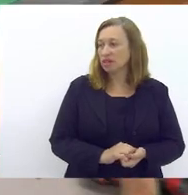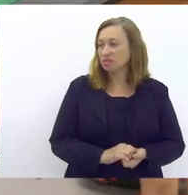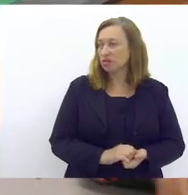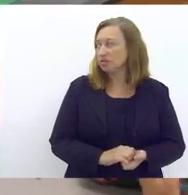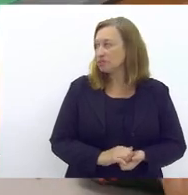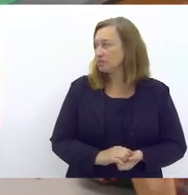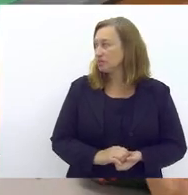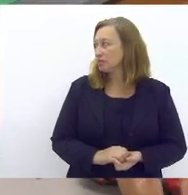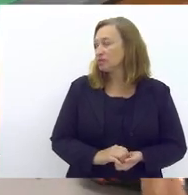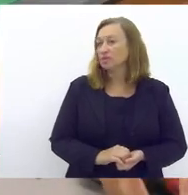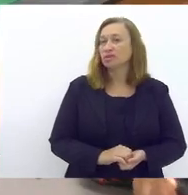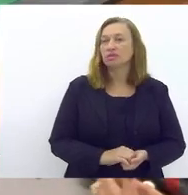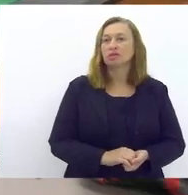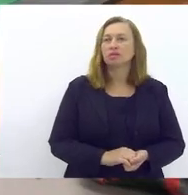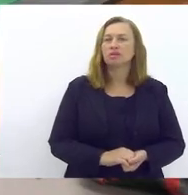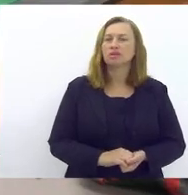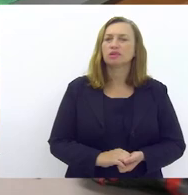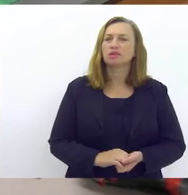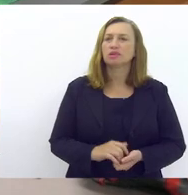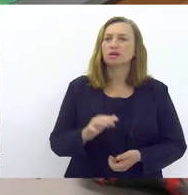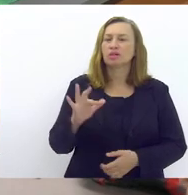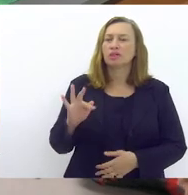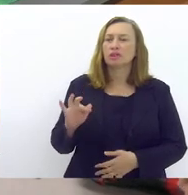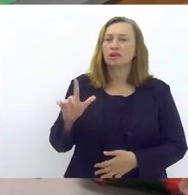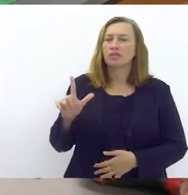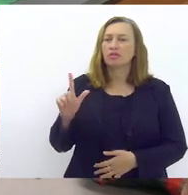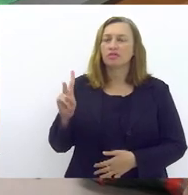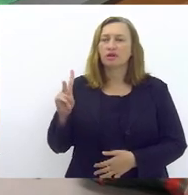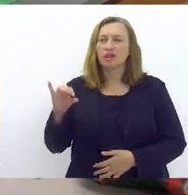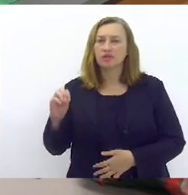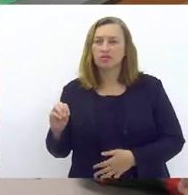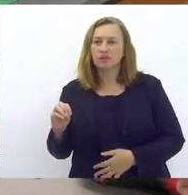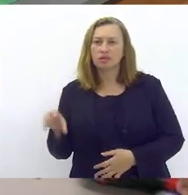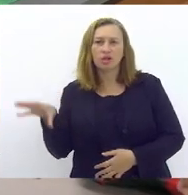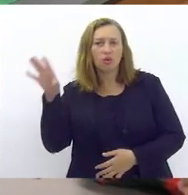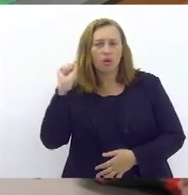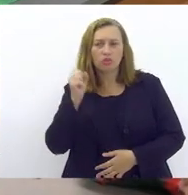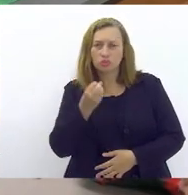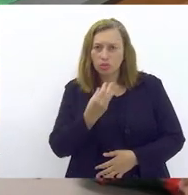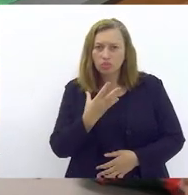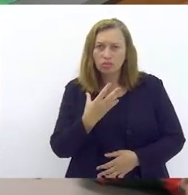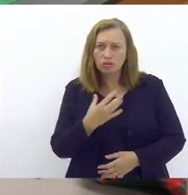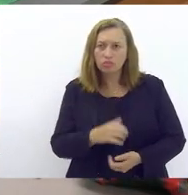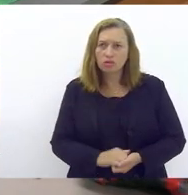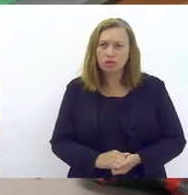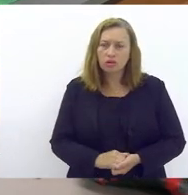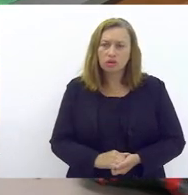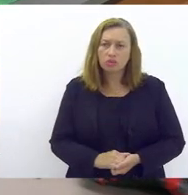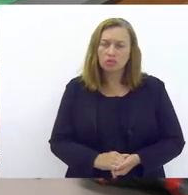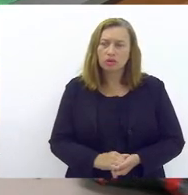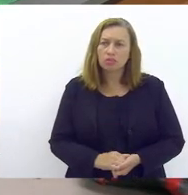Luta unificada. Flávio, está com o áudio funcionando, Flávio?